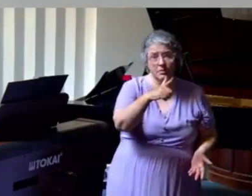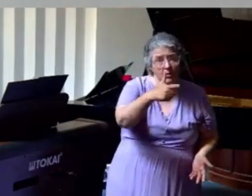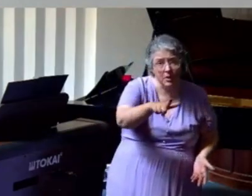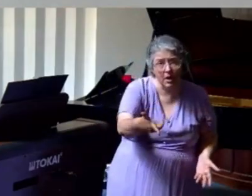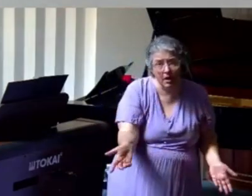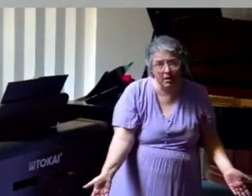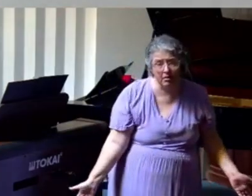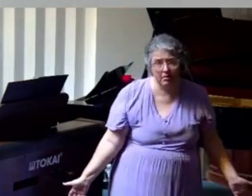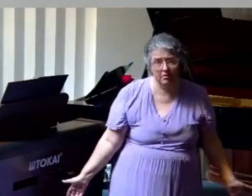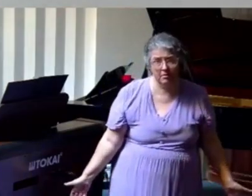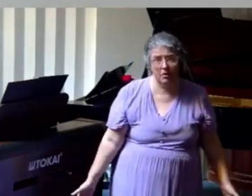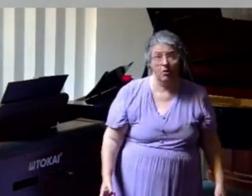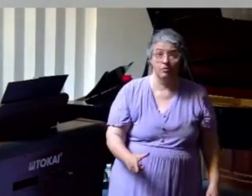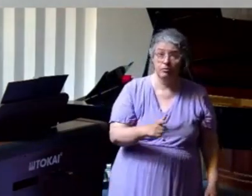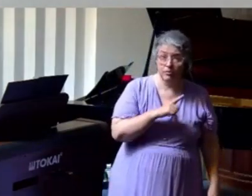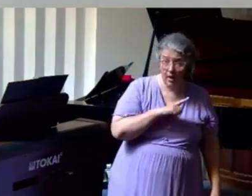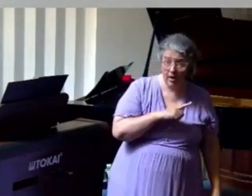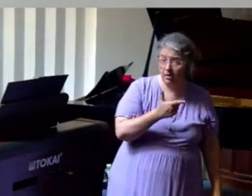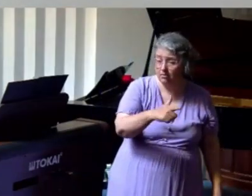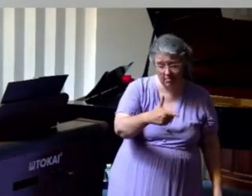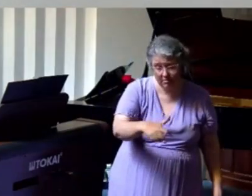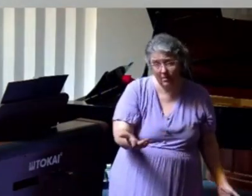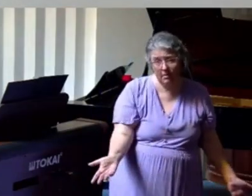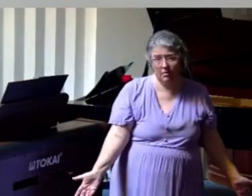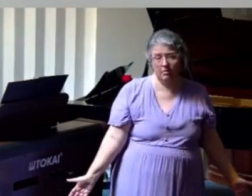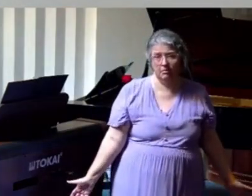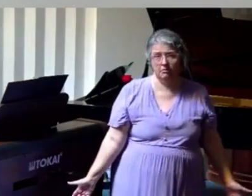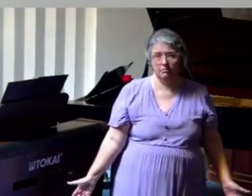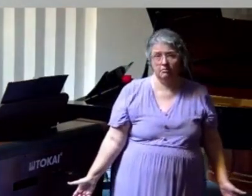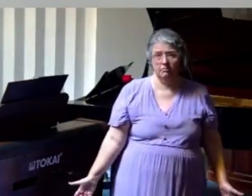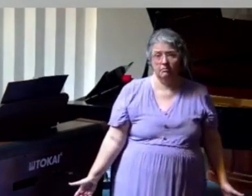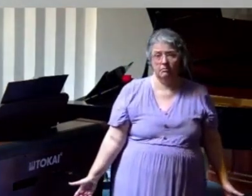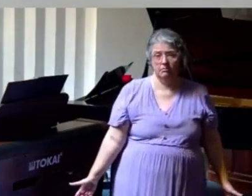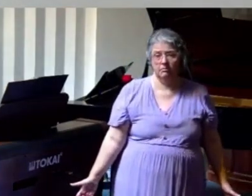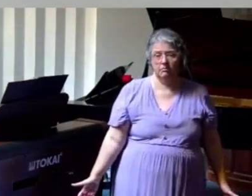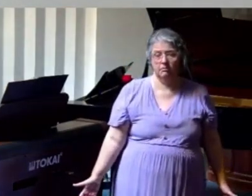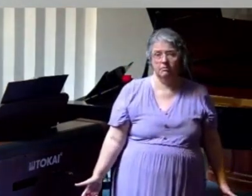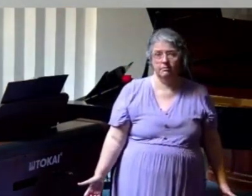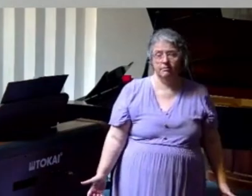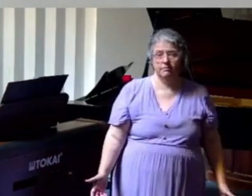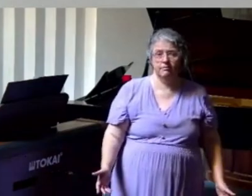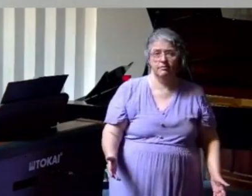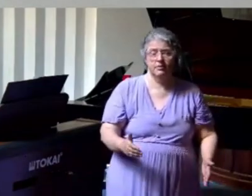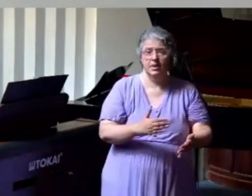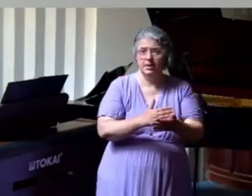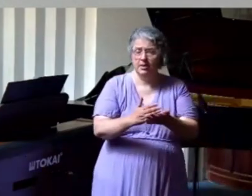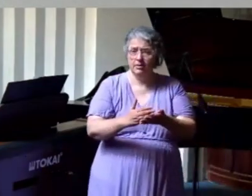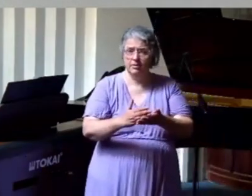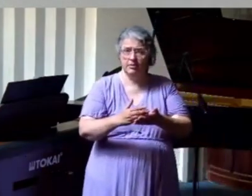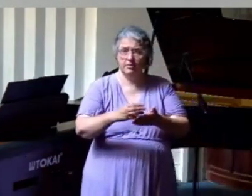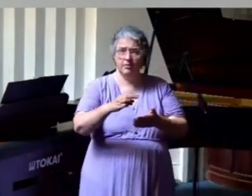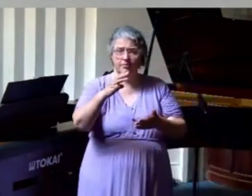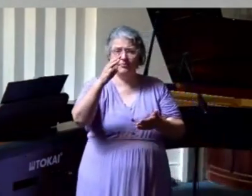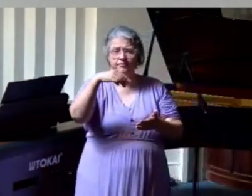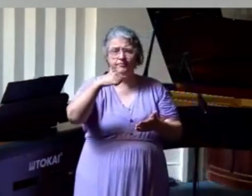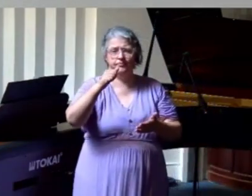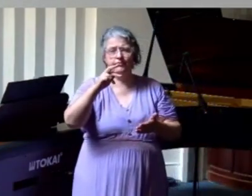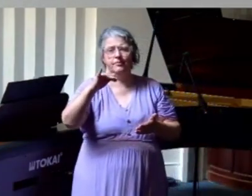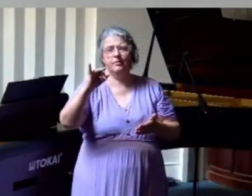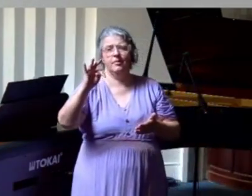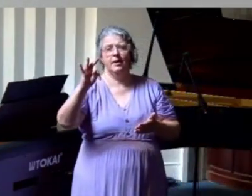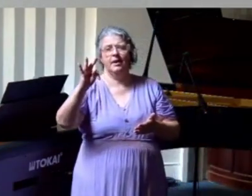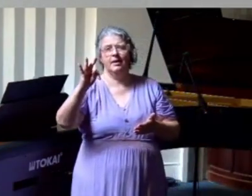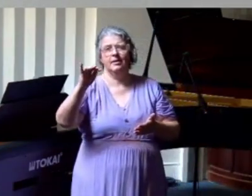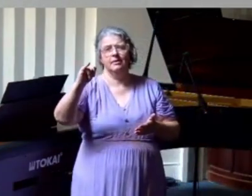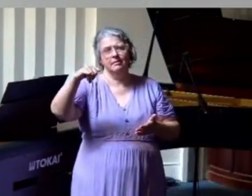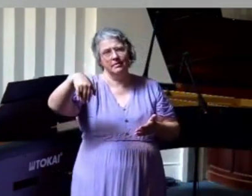sem contudo sermos totalmente dependentes dessas influências. O Matthew Henry é um estudioso, ele, comentando